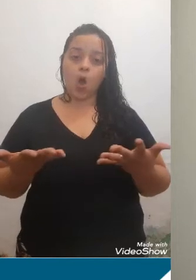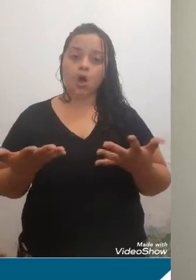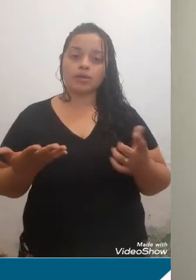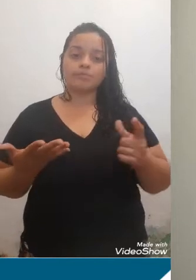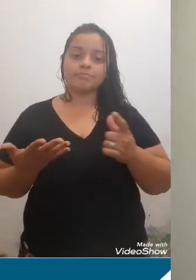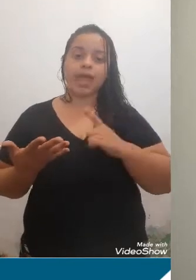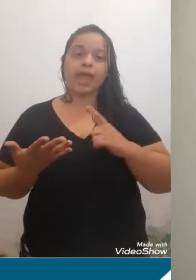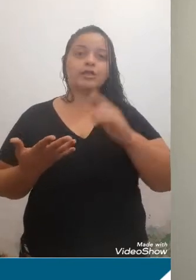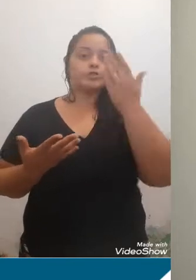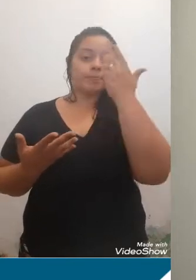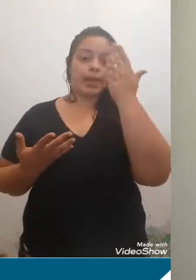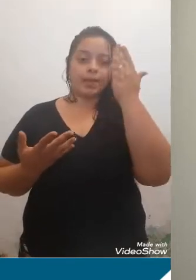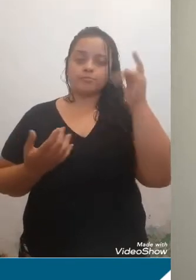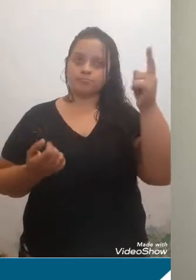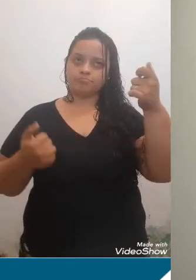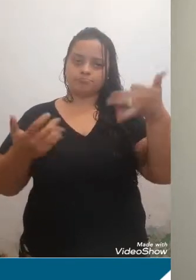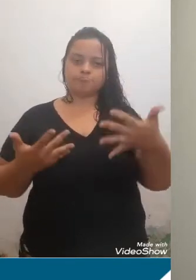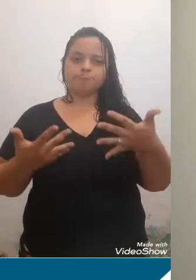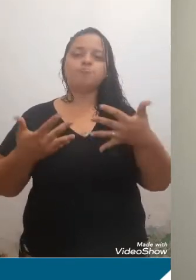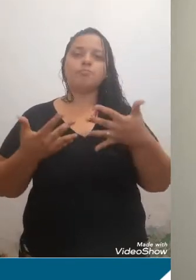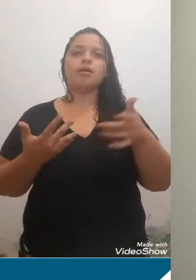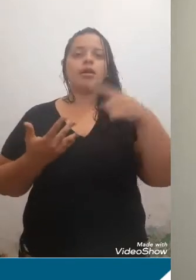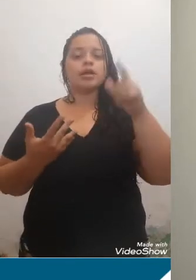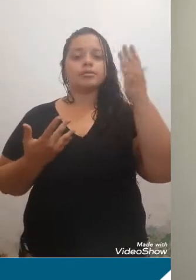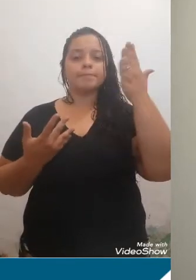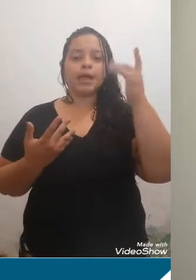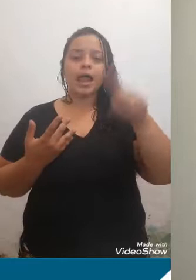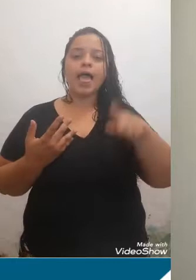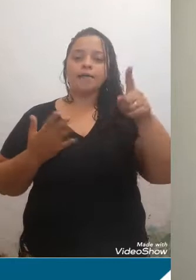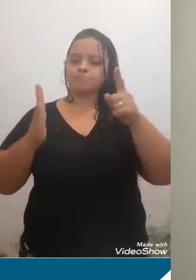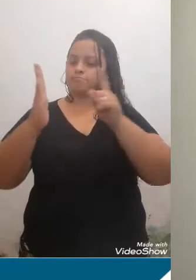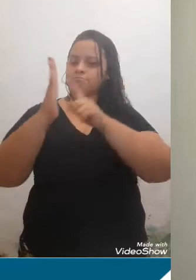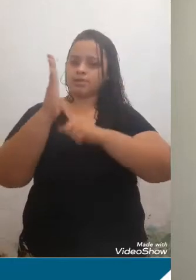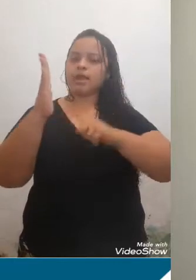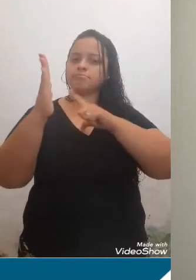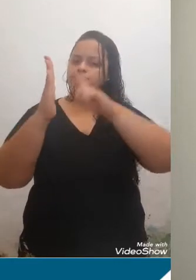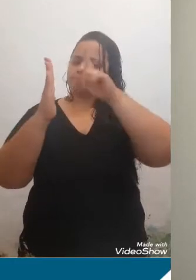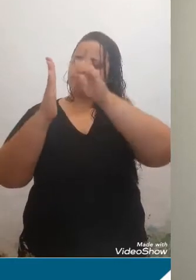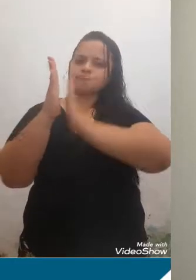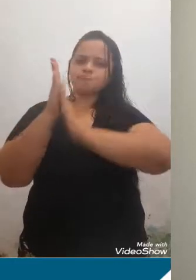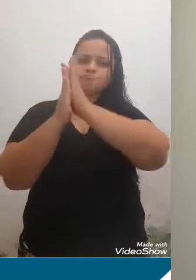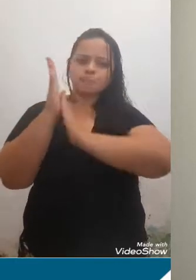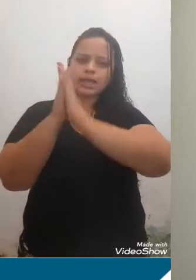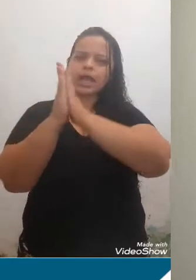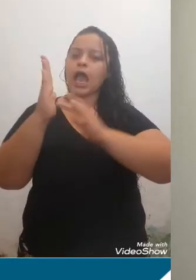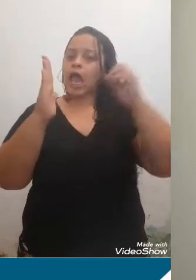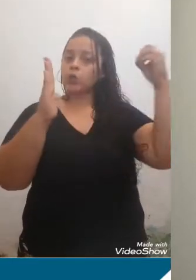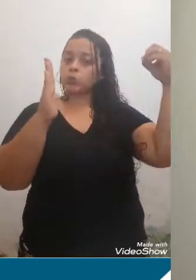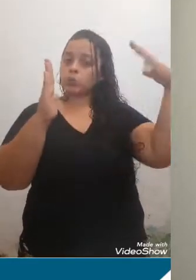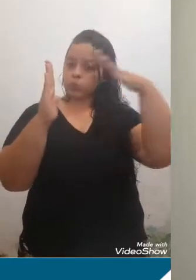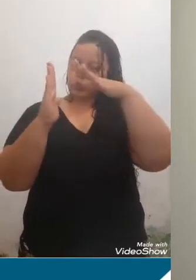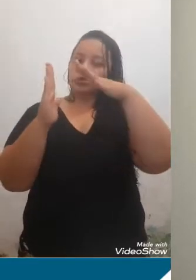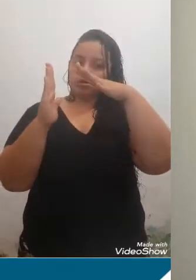E aí a gente entra na parte de espelhos, né? O que é um espelho? É uma superfície bem polida que faz com que